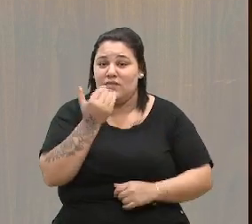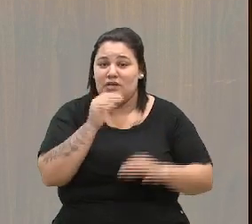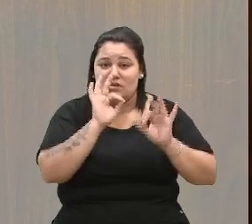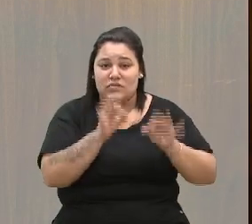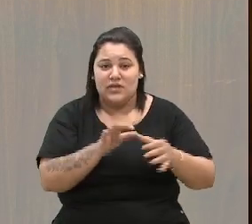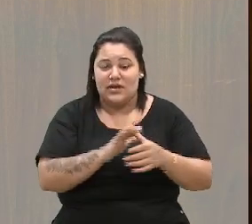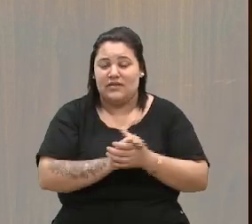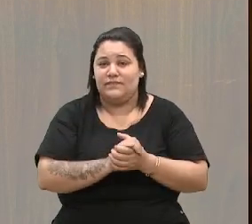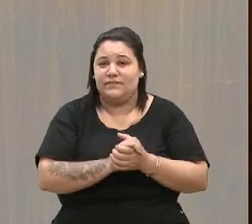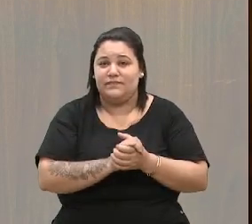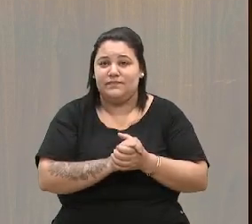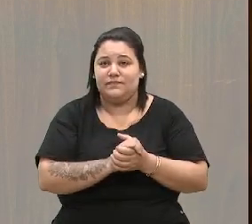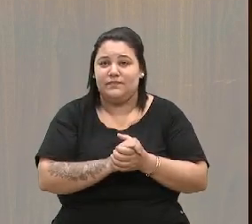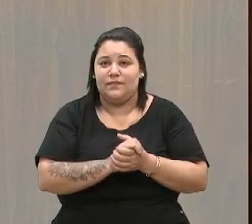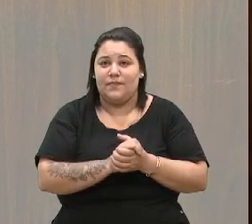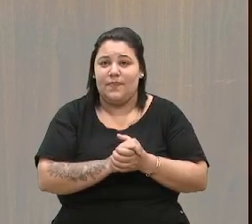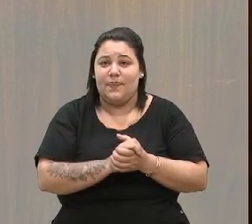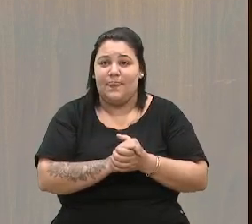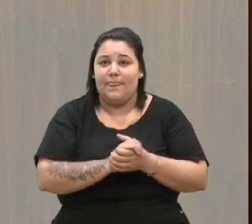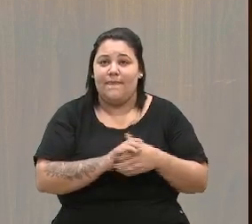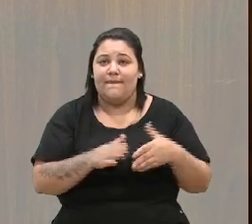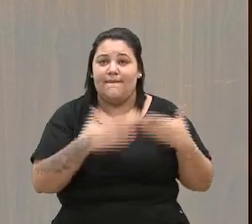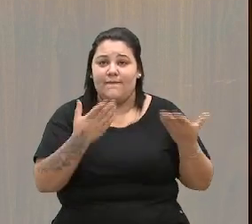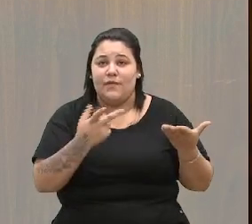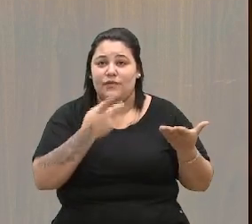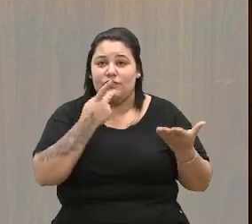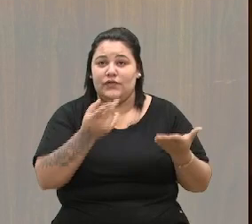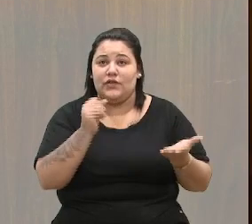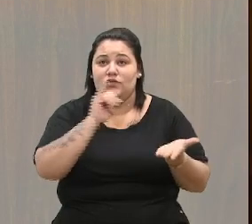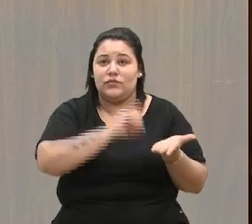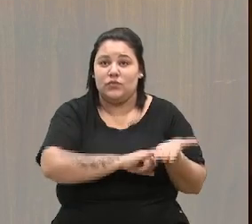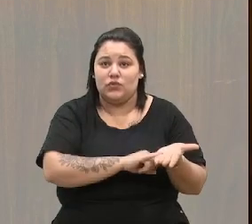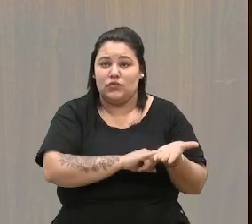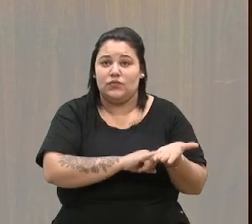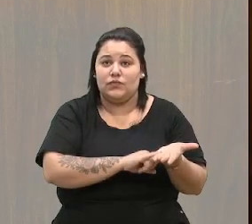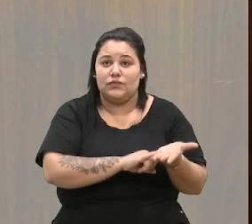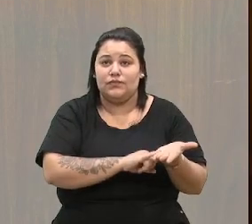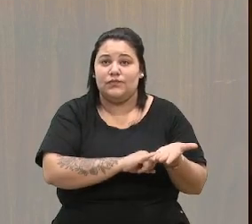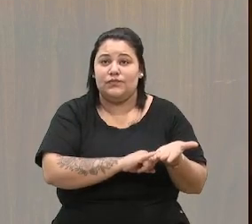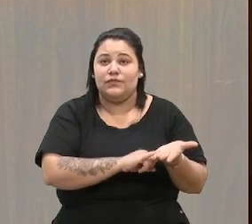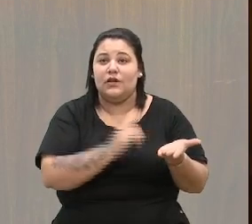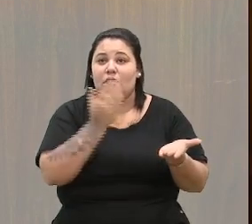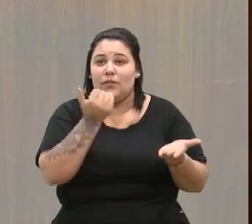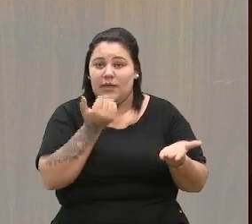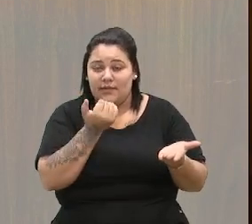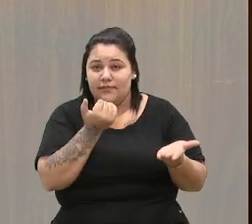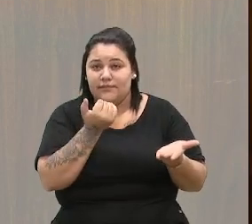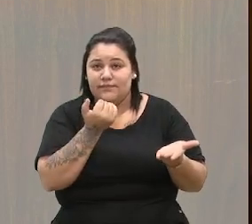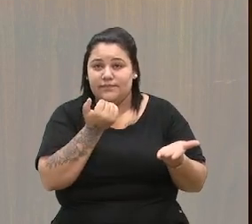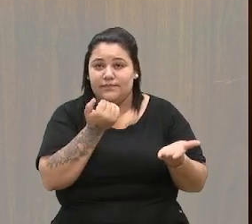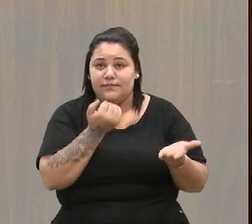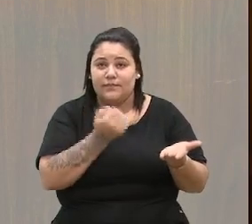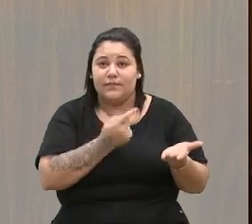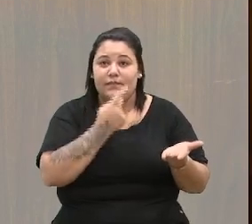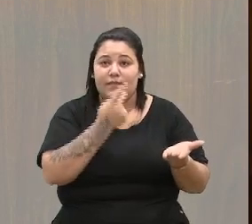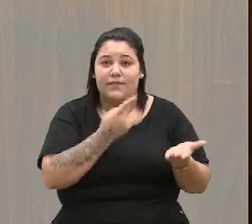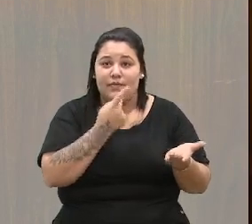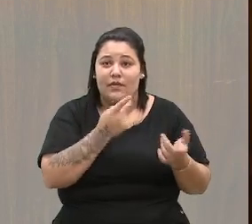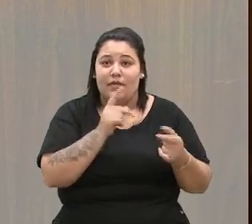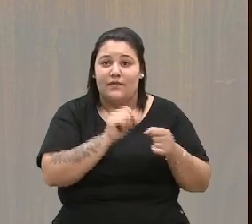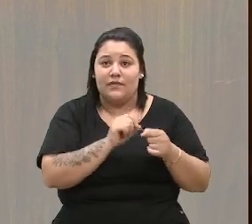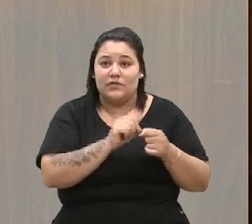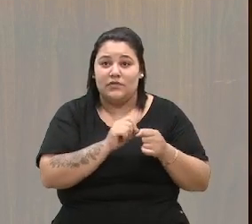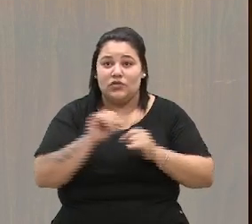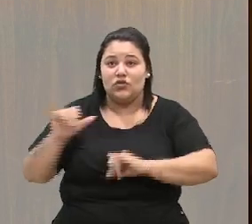corretamente. Então, a gente fala de impostos na comida, que farão com que essas pessoas sofram